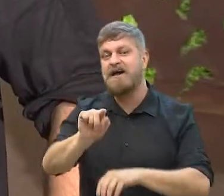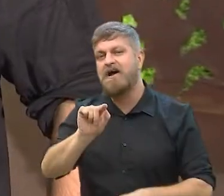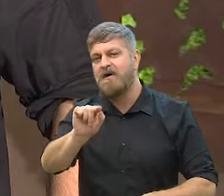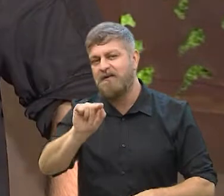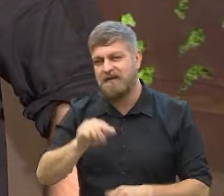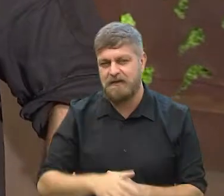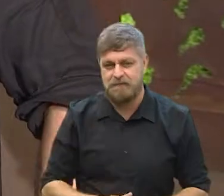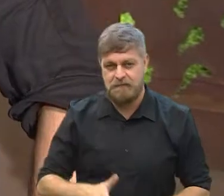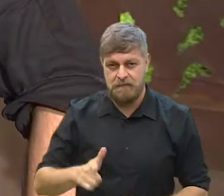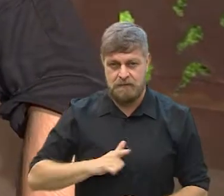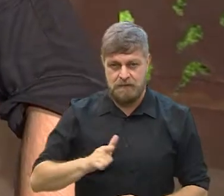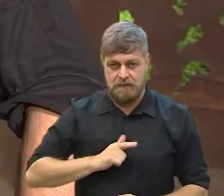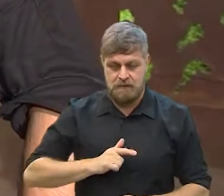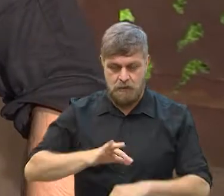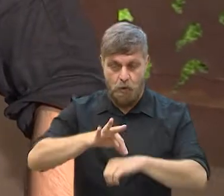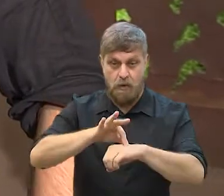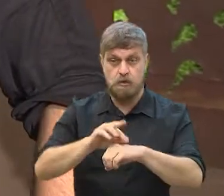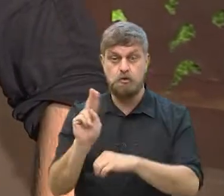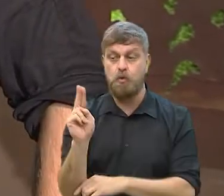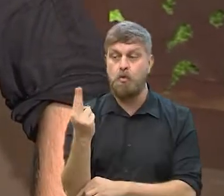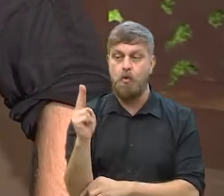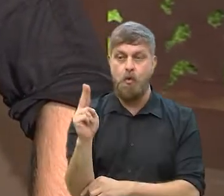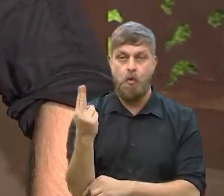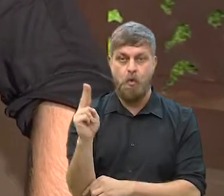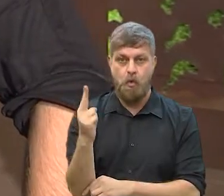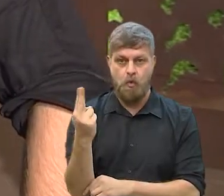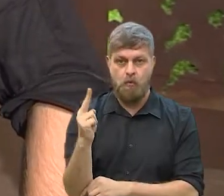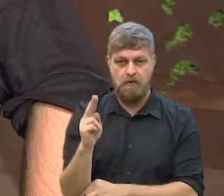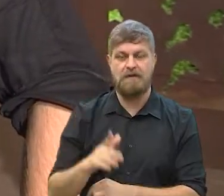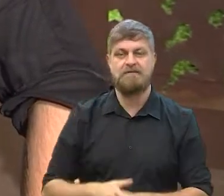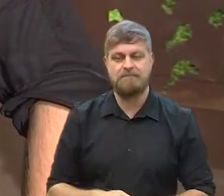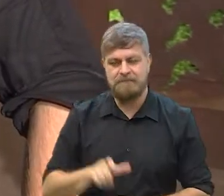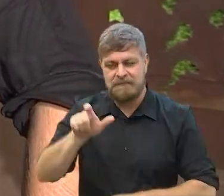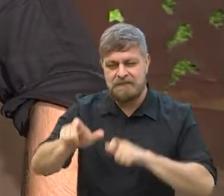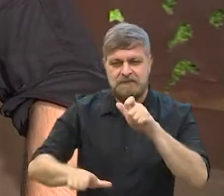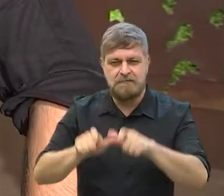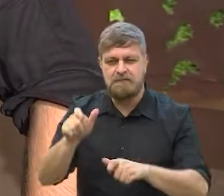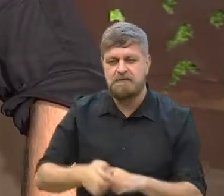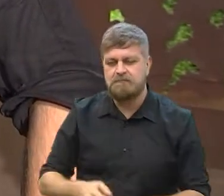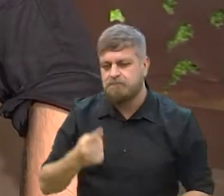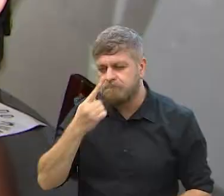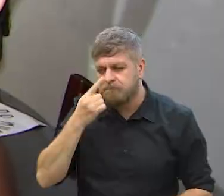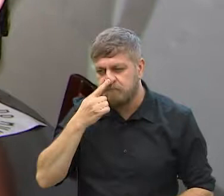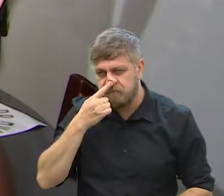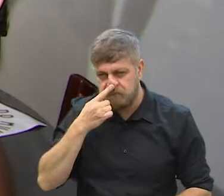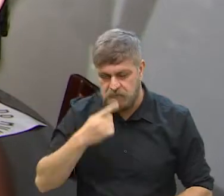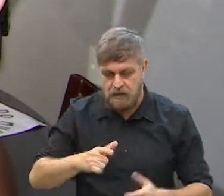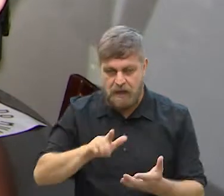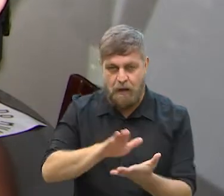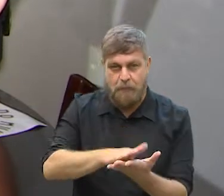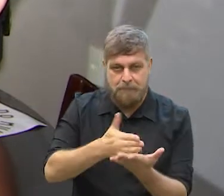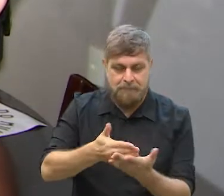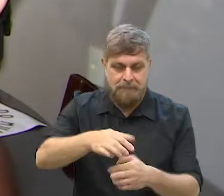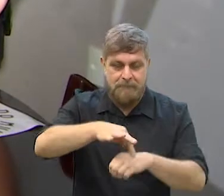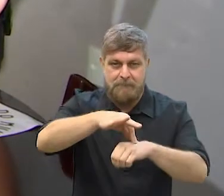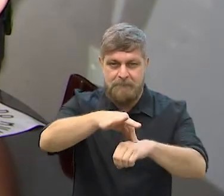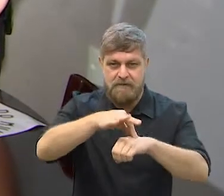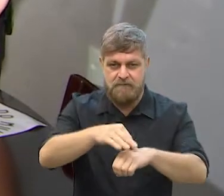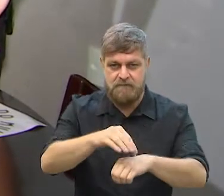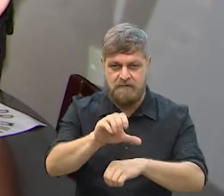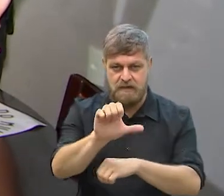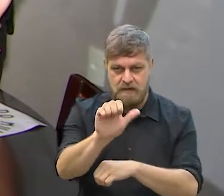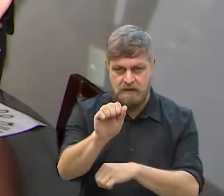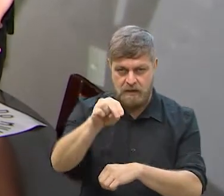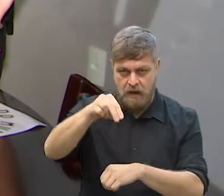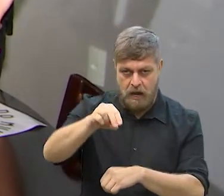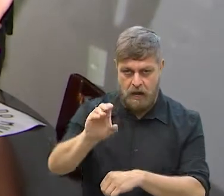gente trouxe um dos cortes uruguaios mais queridos pelo público. É o bife ancho. E aí? É um